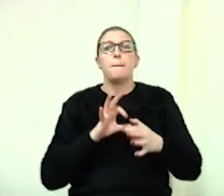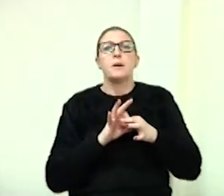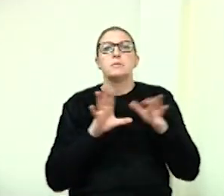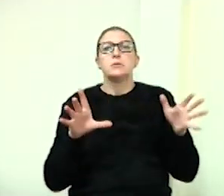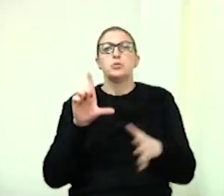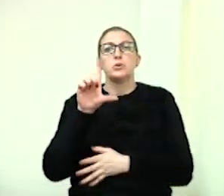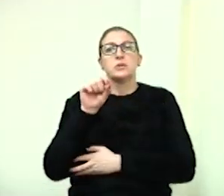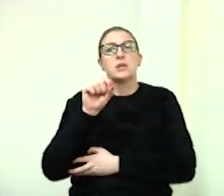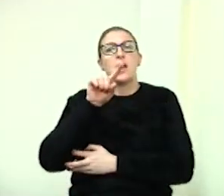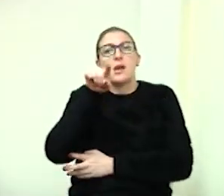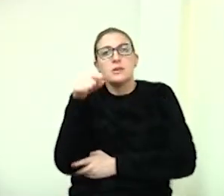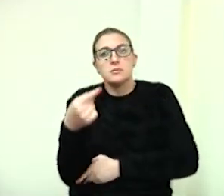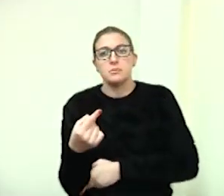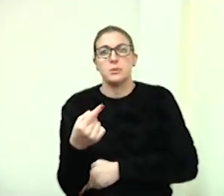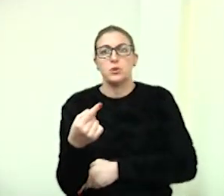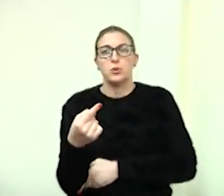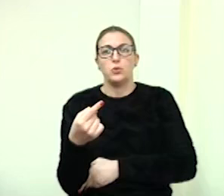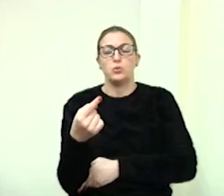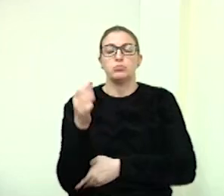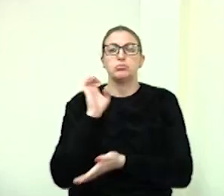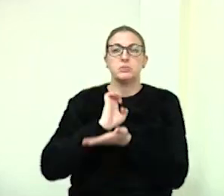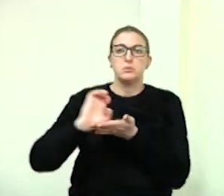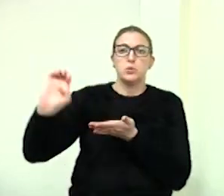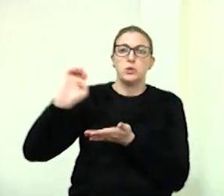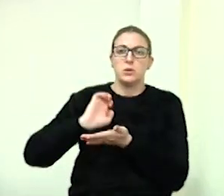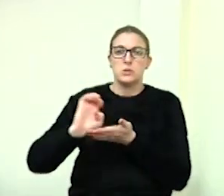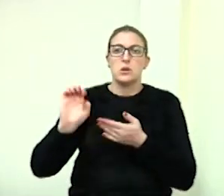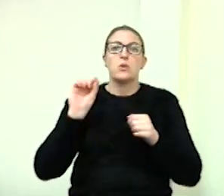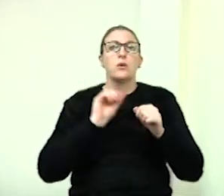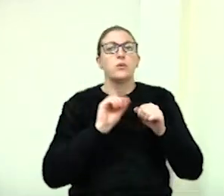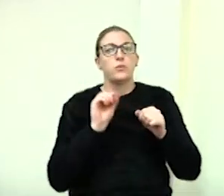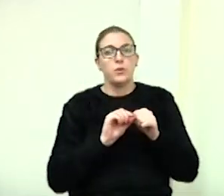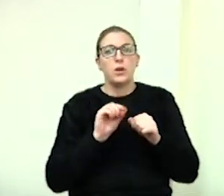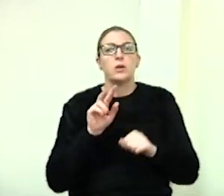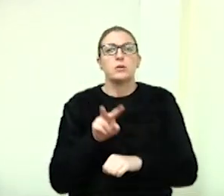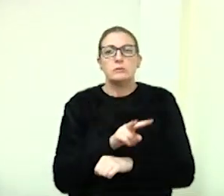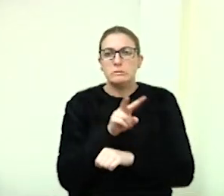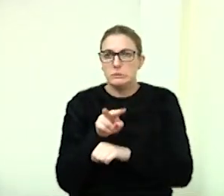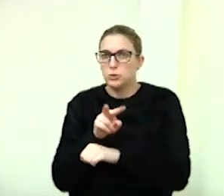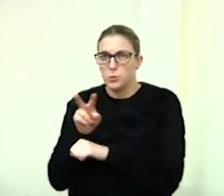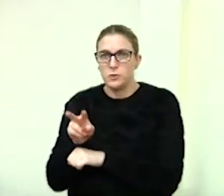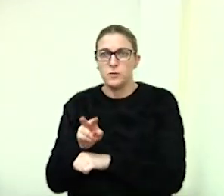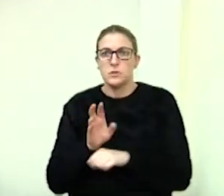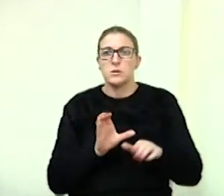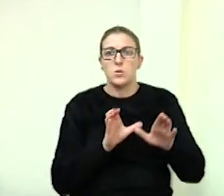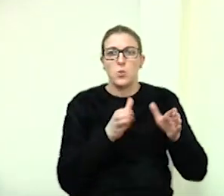que são feitas através dessa supervisão desta equipe que eu salientava anteriormente.